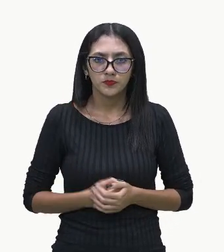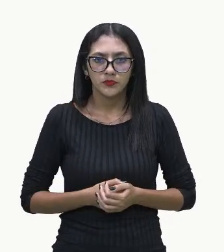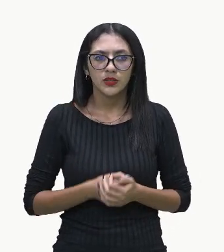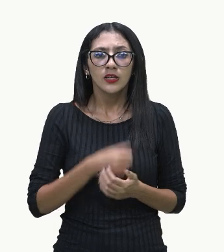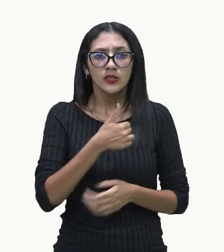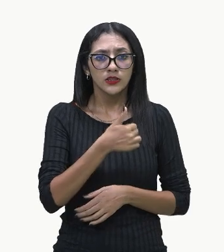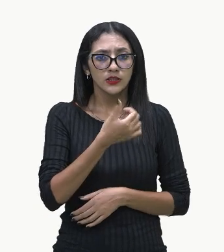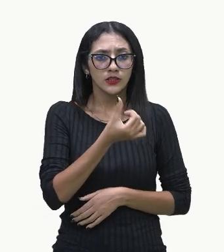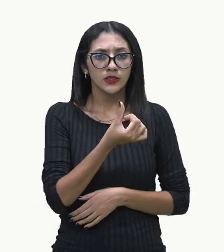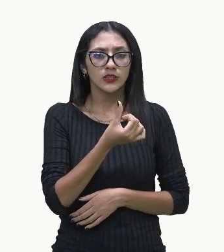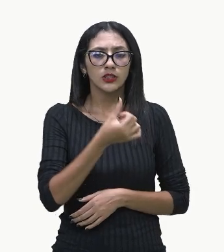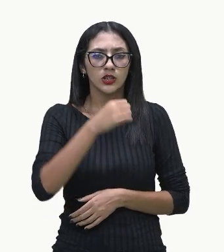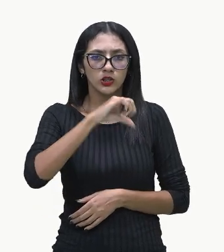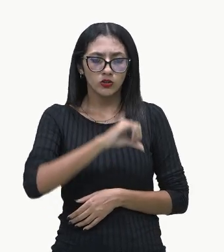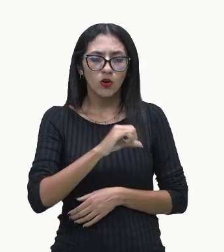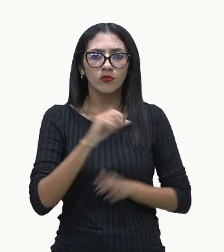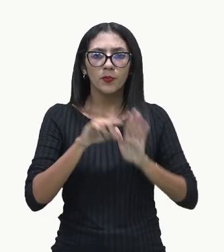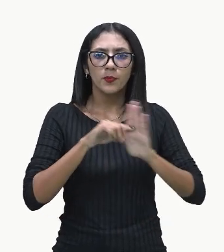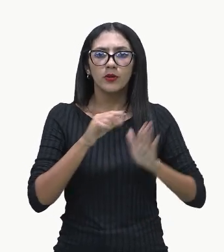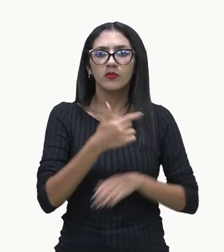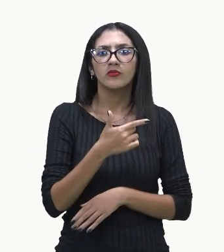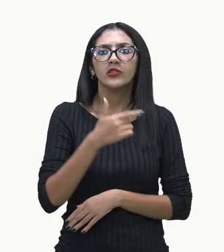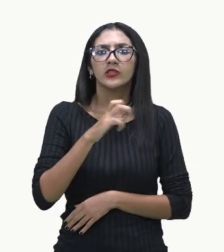164 menos 25 é igual a